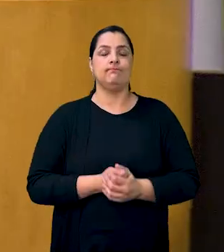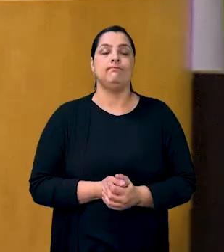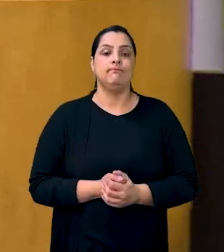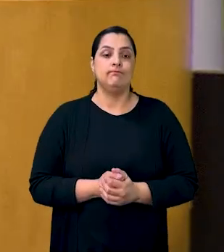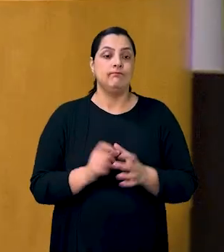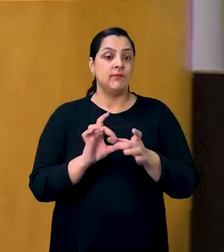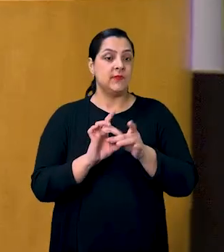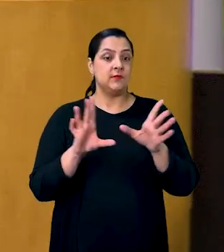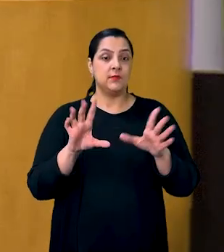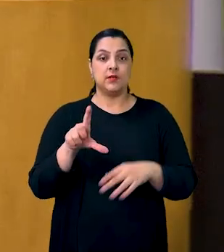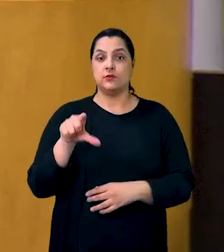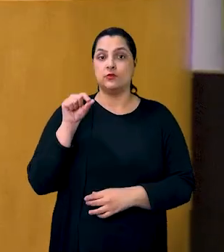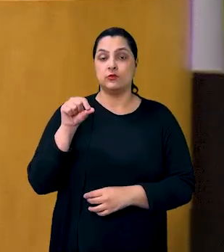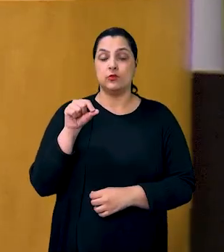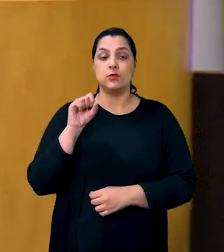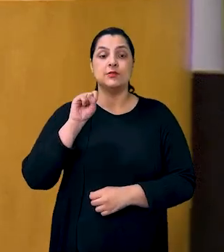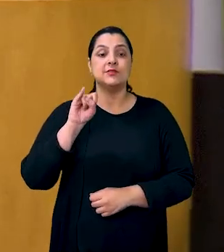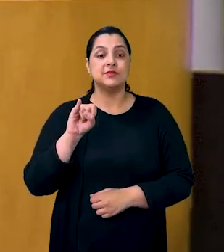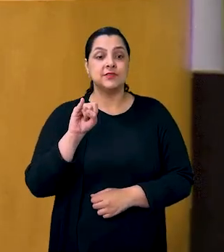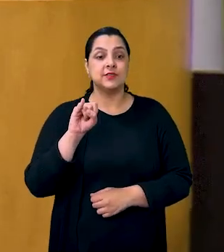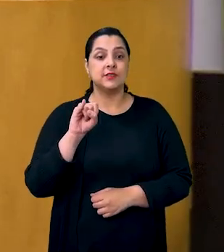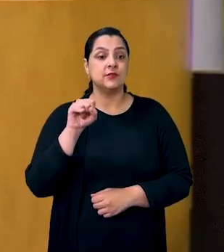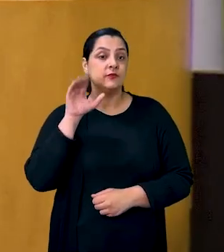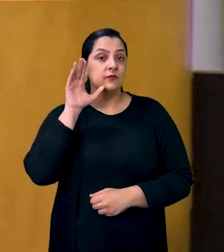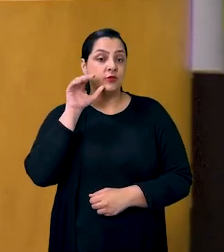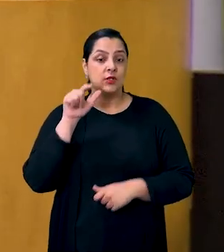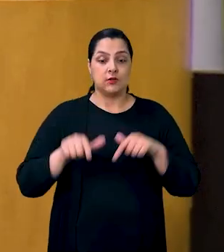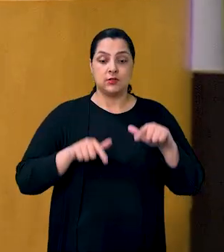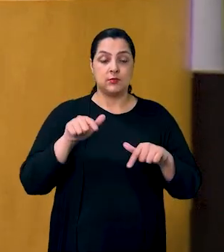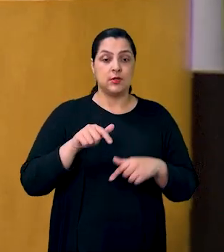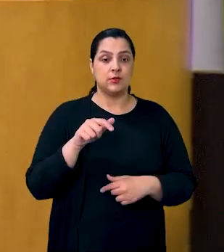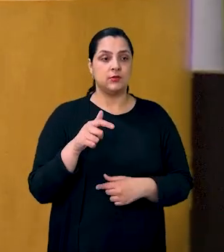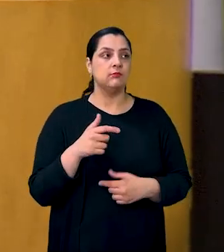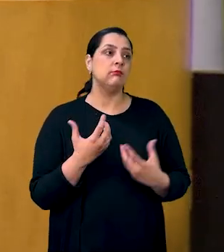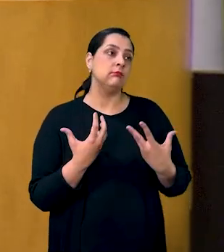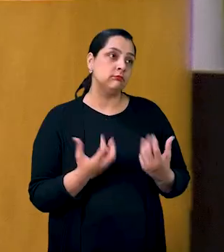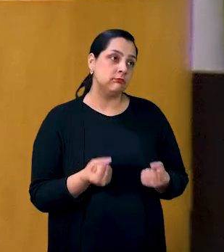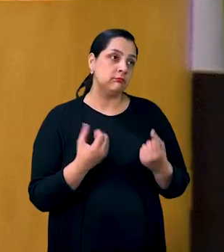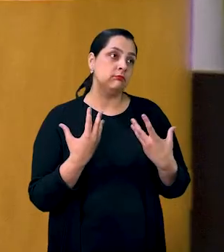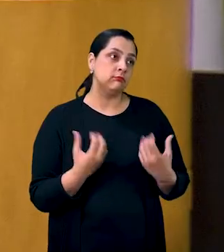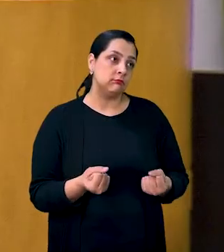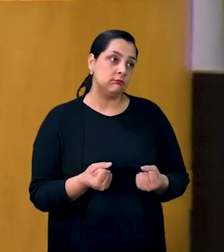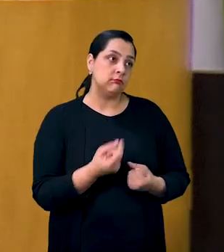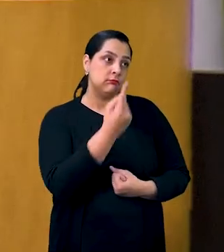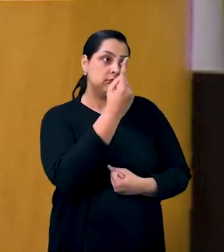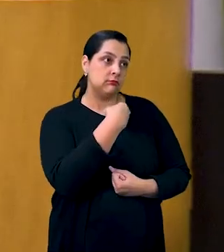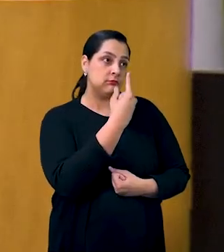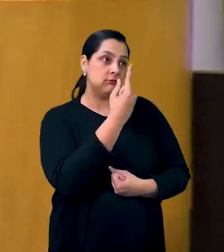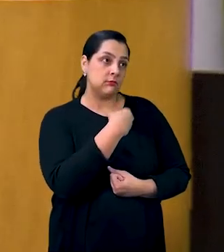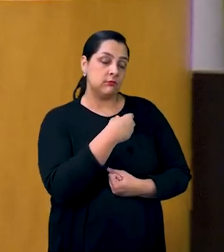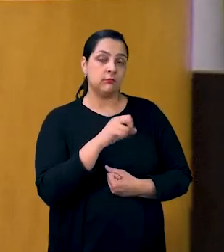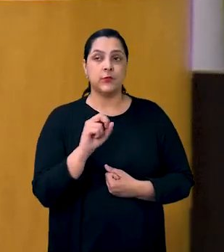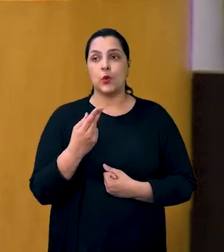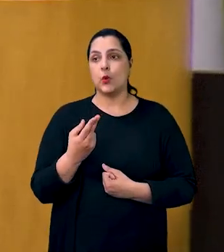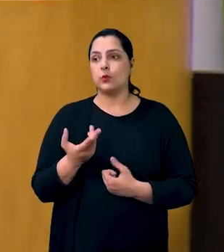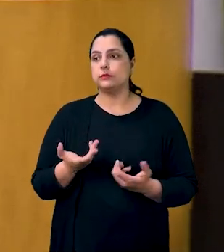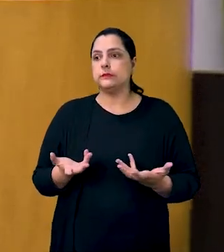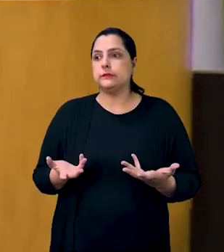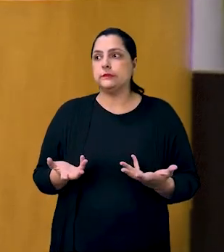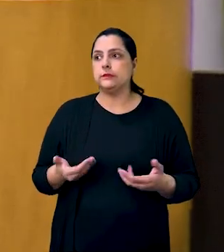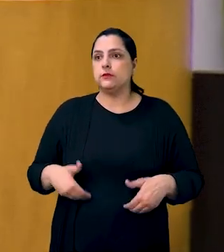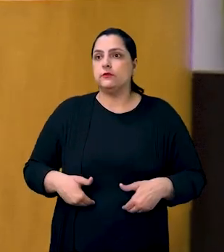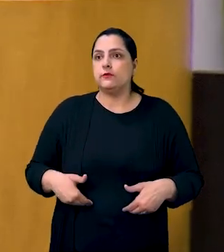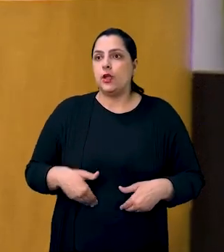Não há propriamente liberdade de escolha quando a opção do trabalhador é ou aceitar as condições impostas ou ter